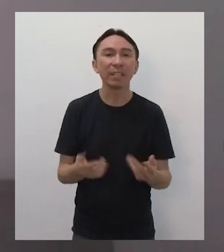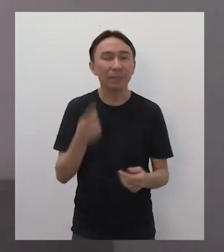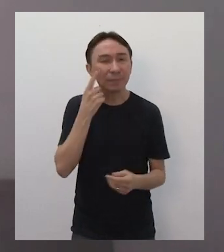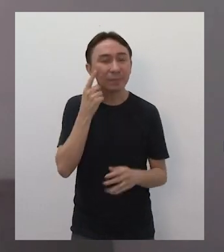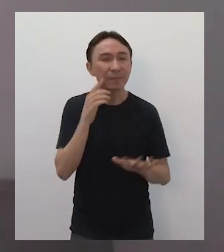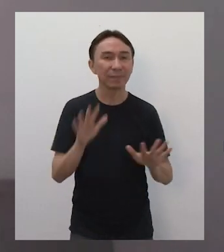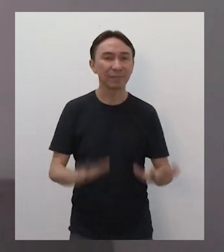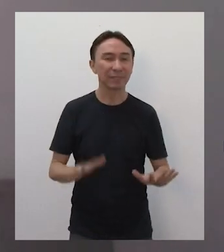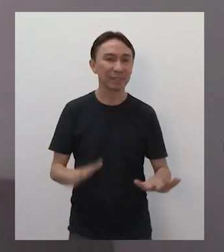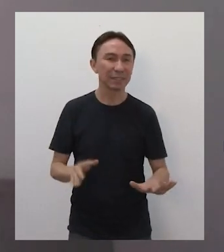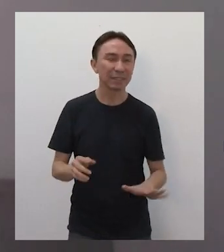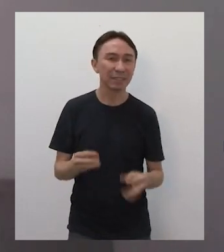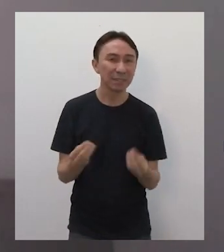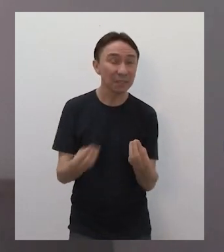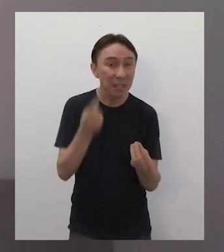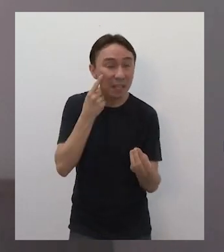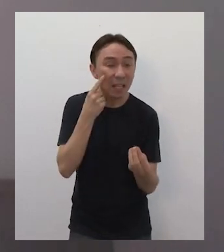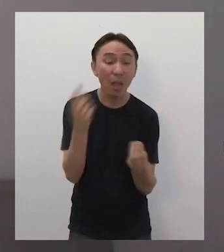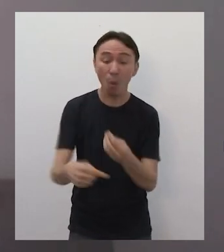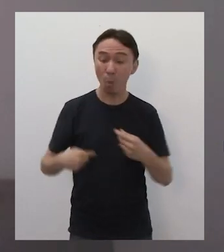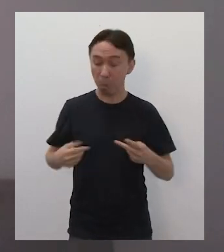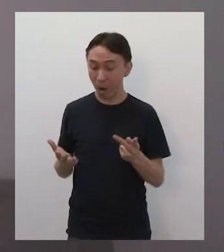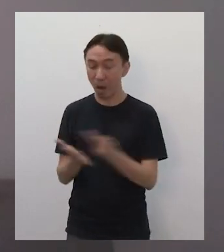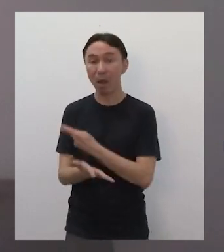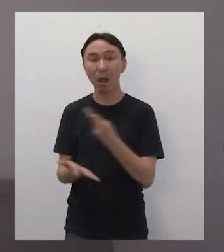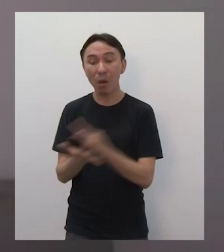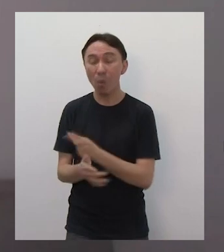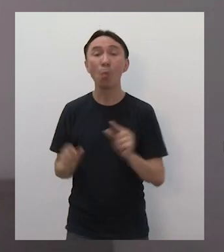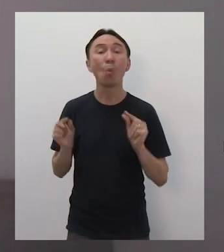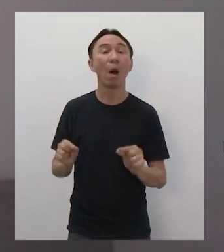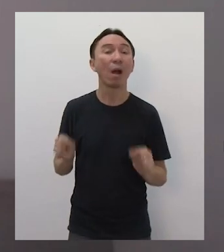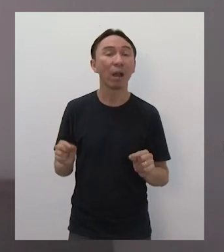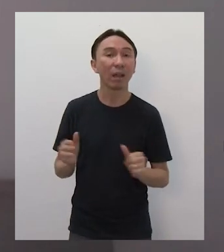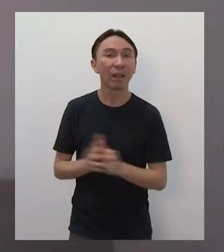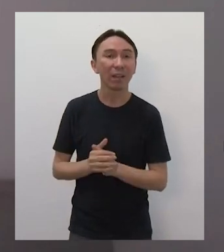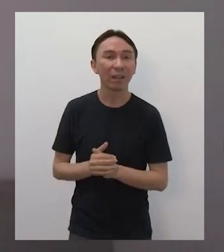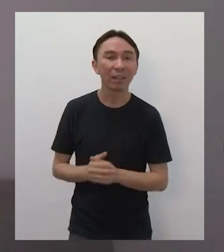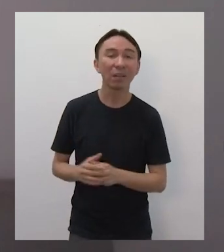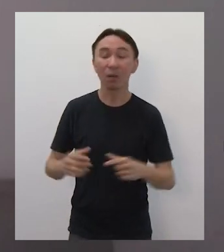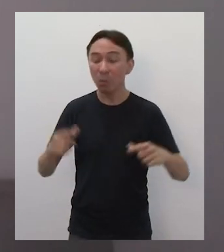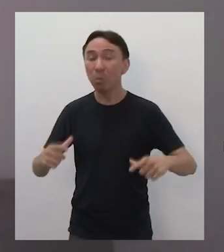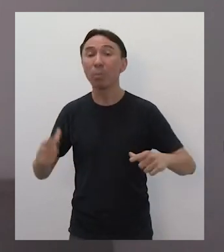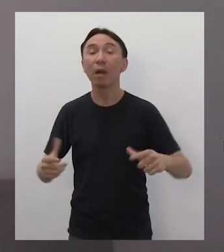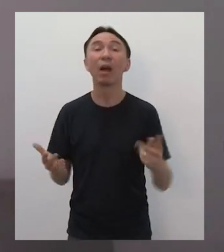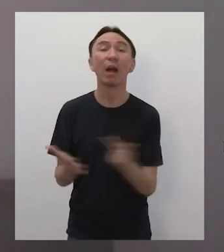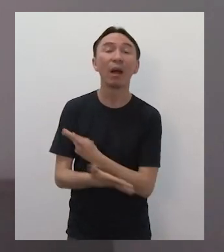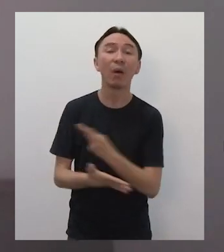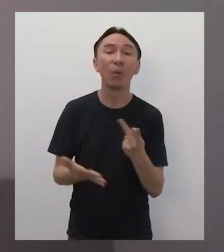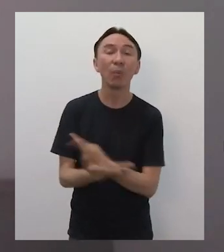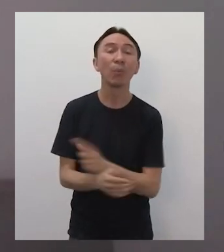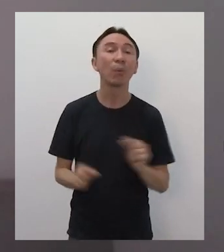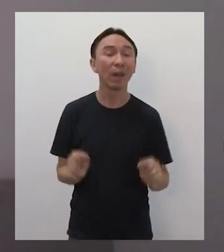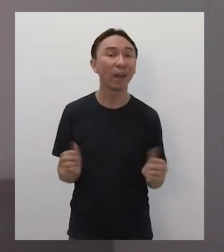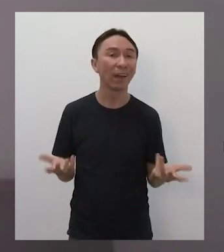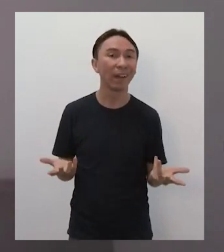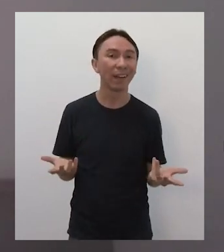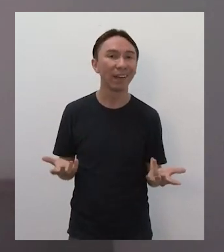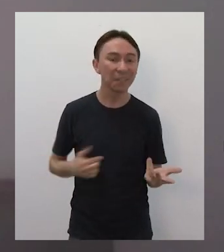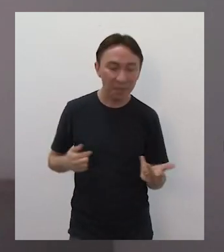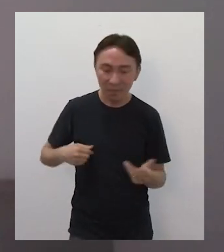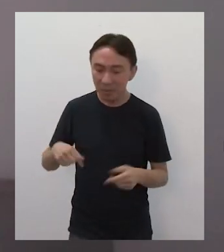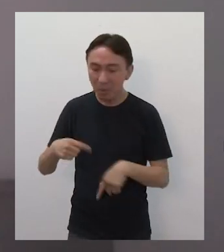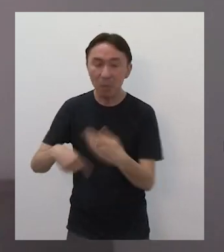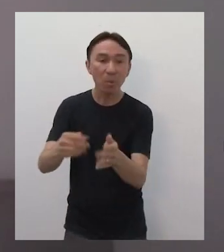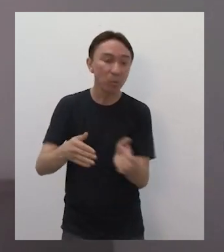momento de reflexão. Aonde eu errei, né? Em que momento que eu errei? E como que eu posso... quais caminhos